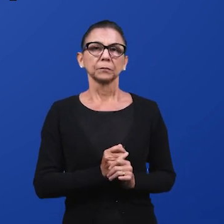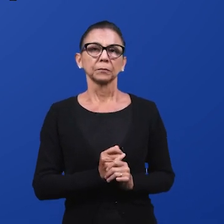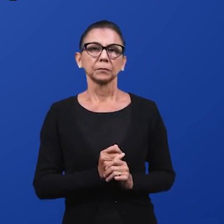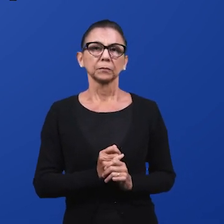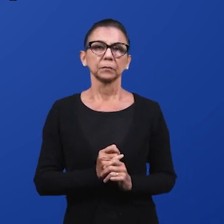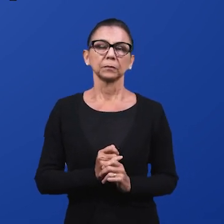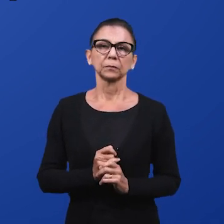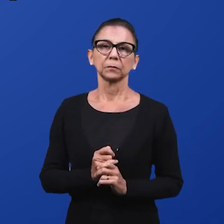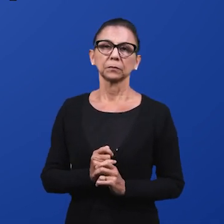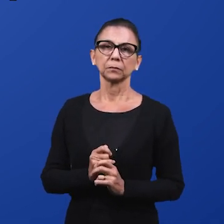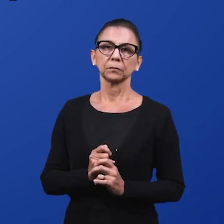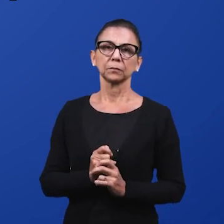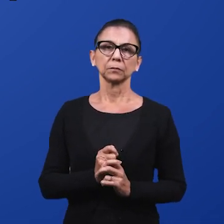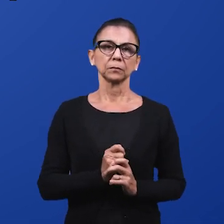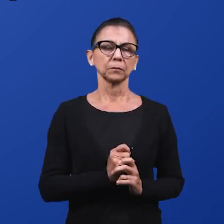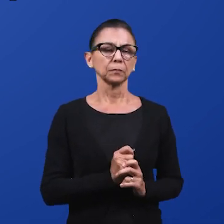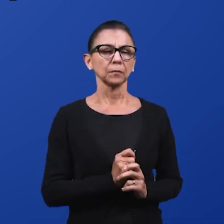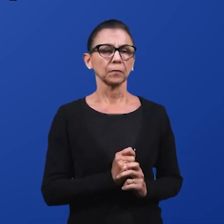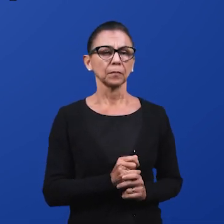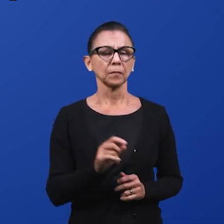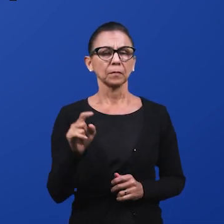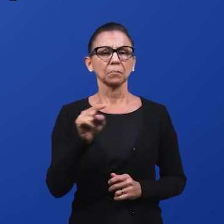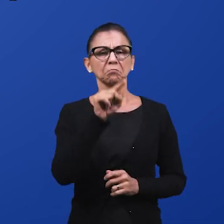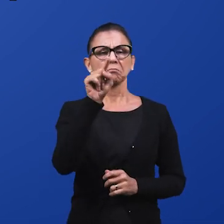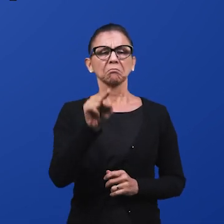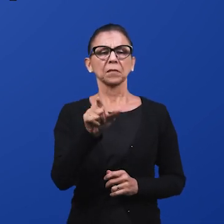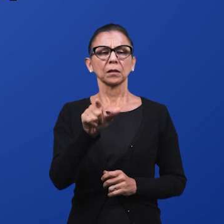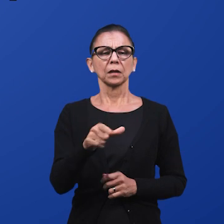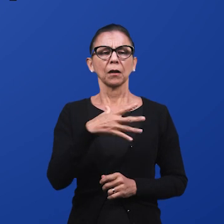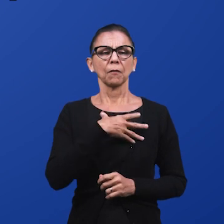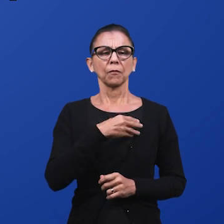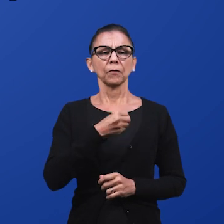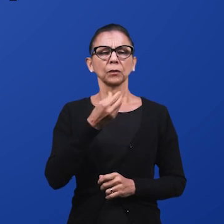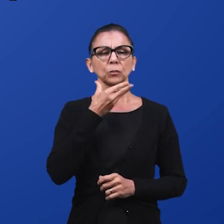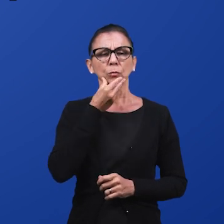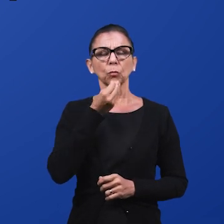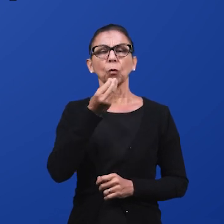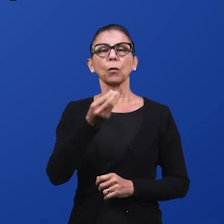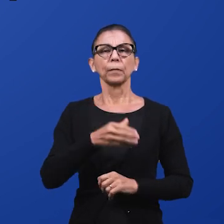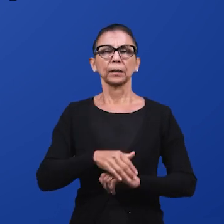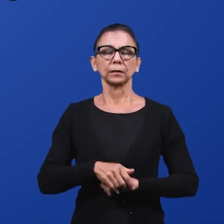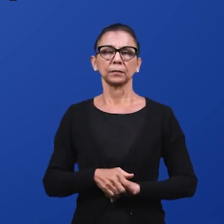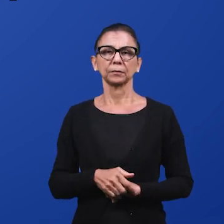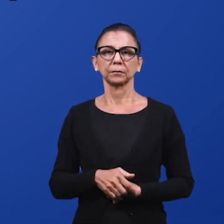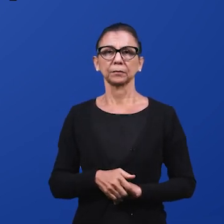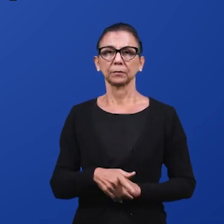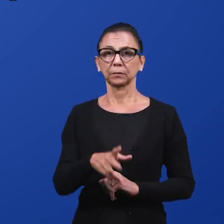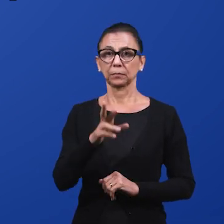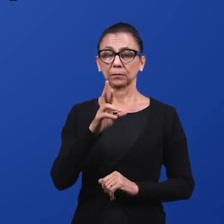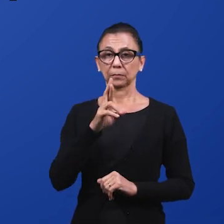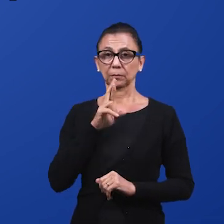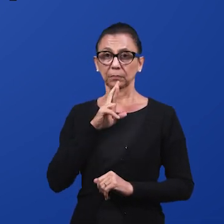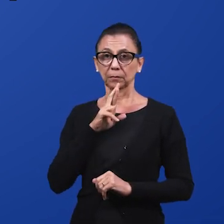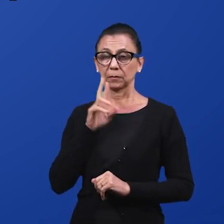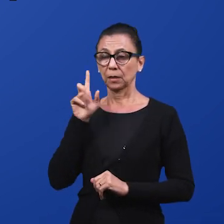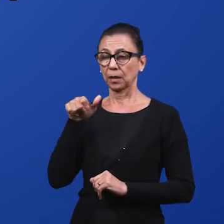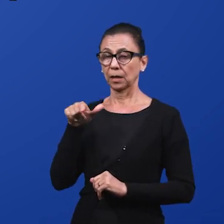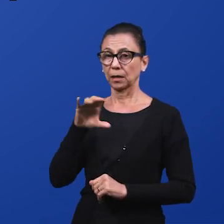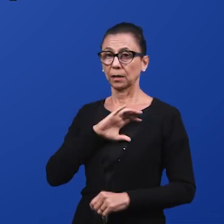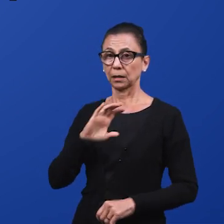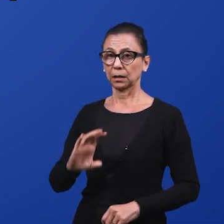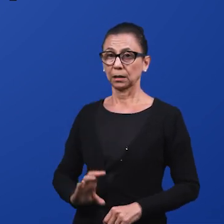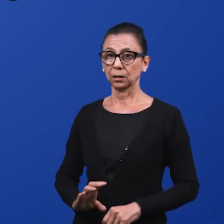quem dizeis ser o Filho do Homem? E Pedro, ao responder, Ele responde: Tu és o Cristo, Filho do Deus